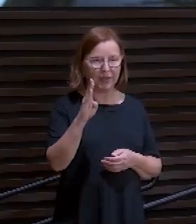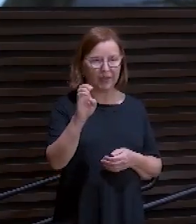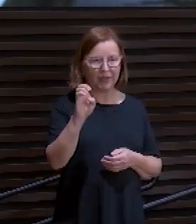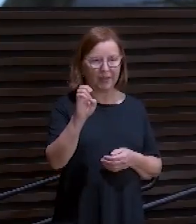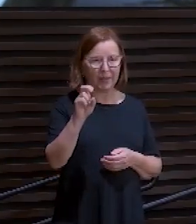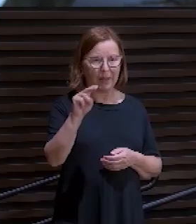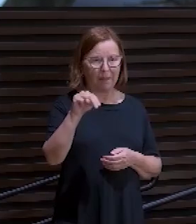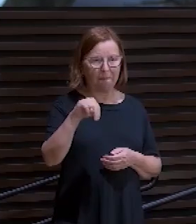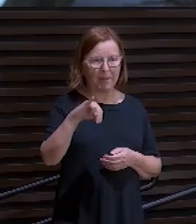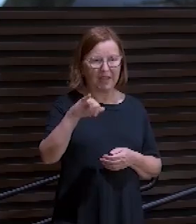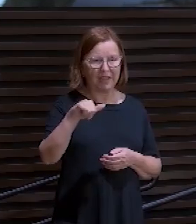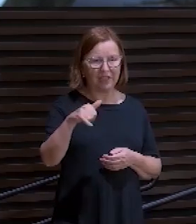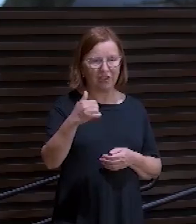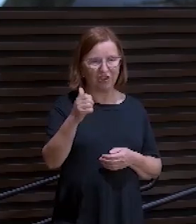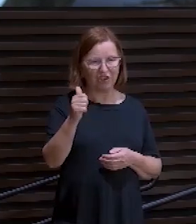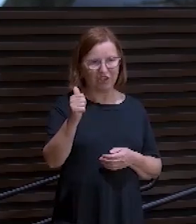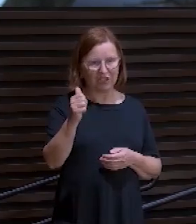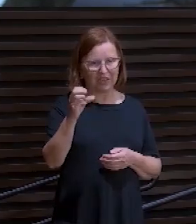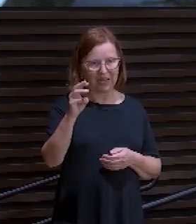Mas isso era um teste.